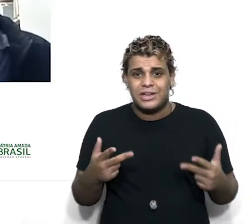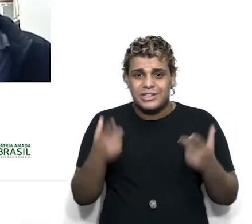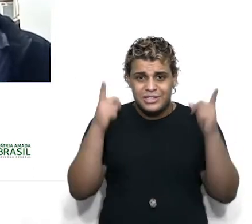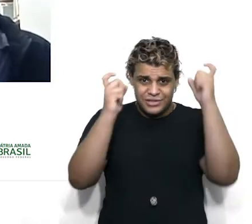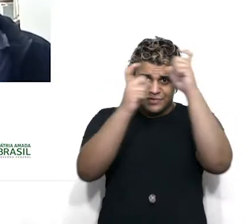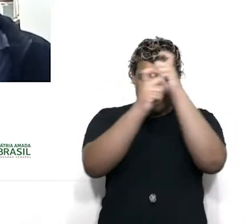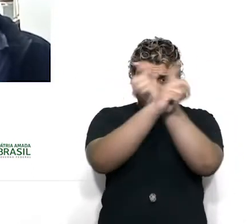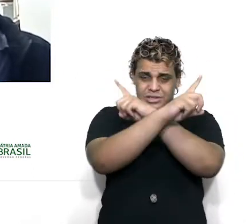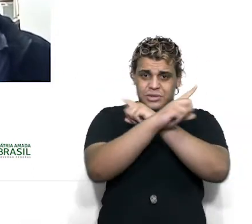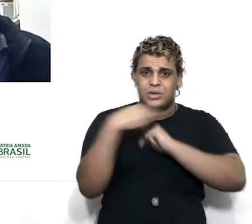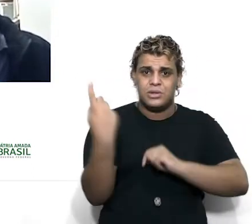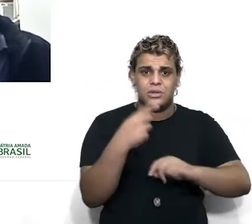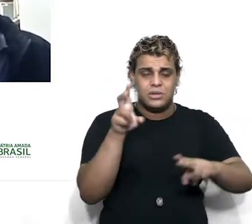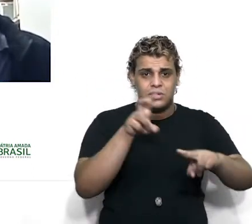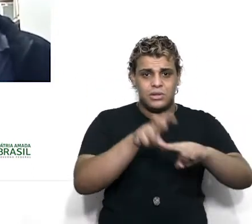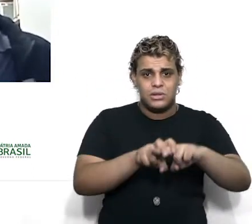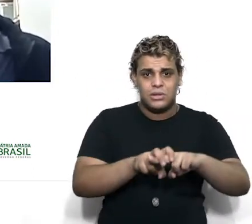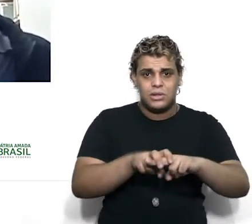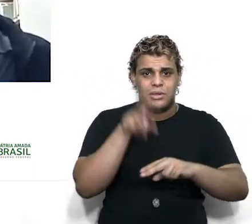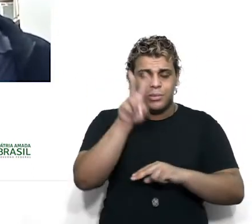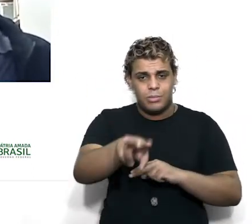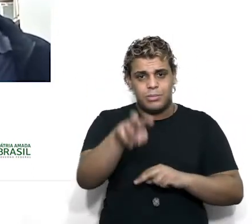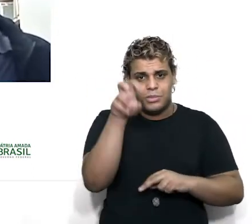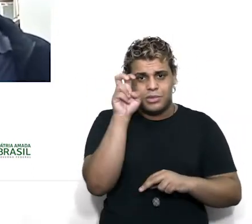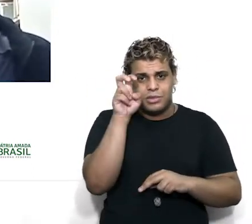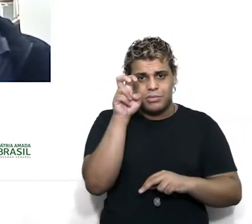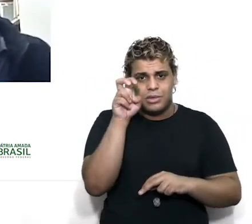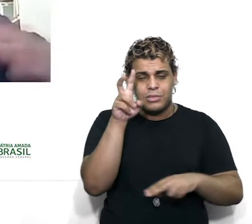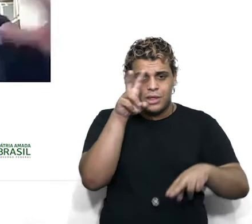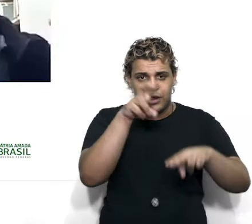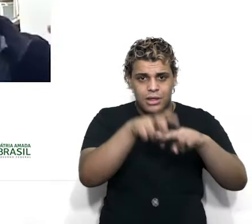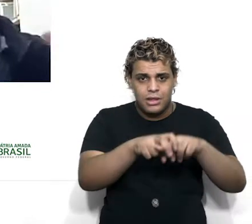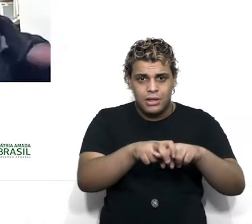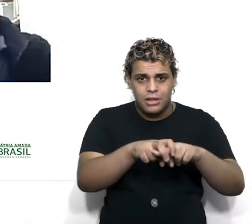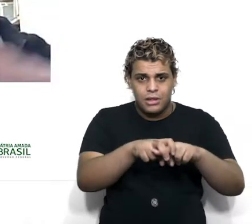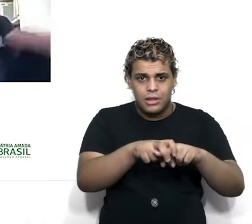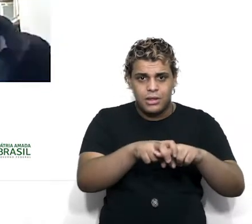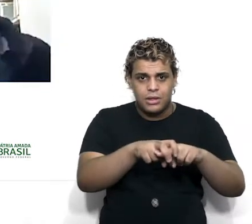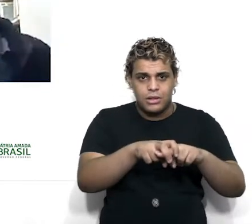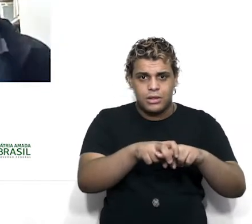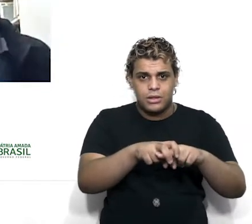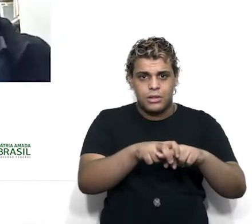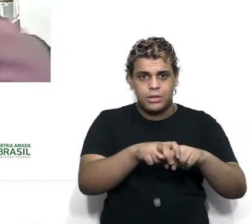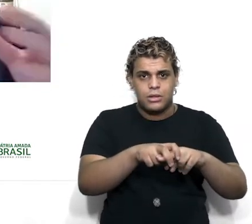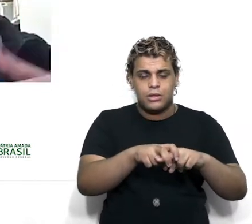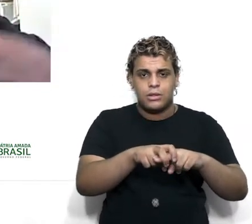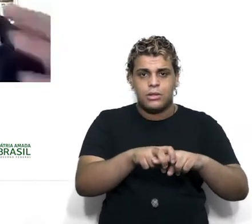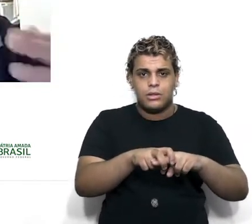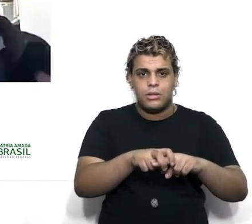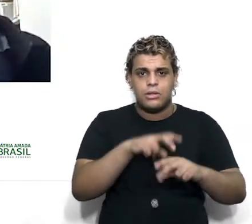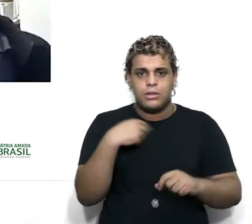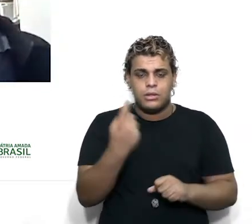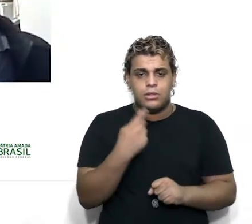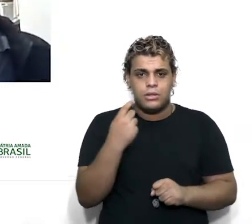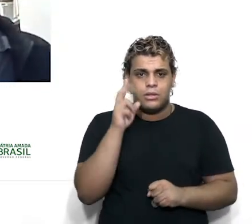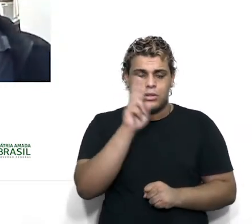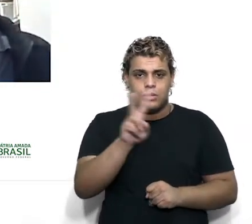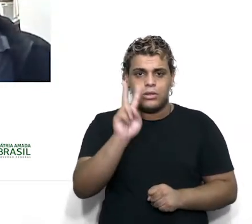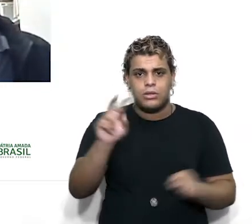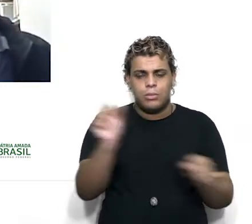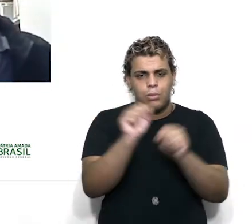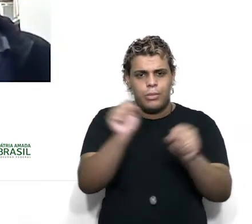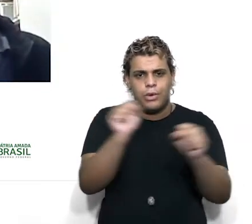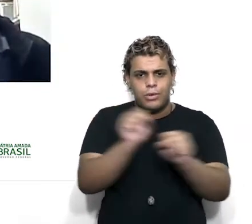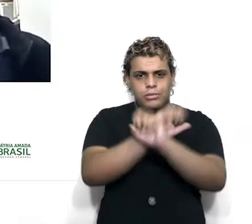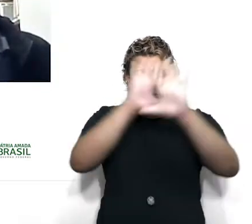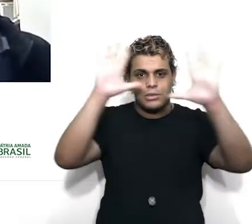sentamos e parecemos castigados por estarmos sentados, de repente estamos a ver um grande espetáculo que está sempre